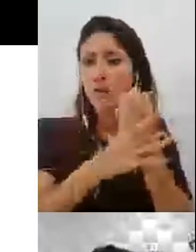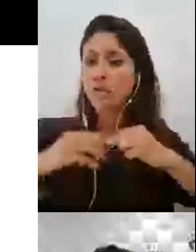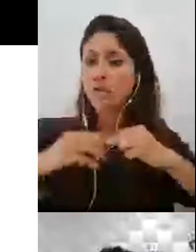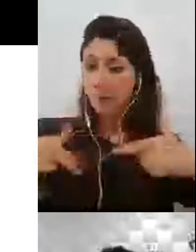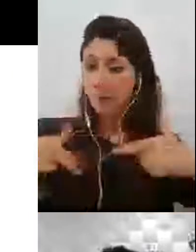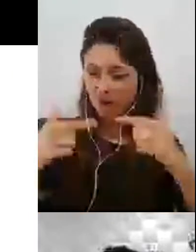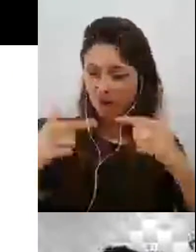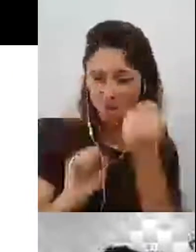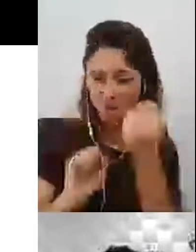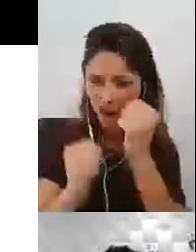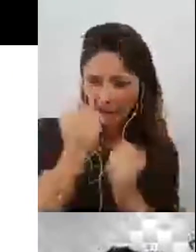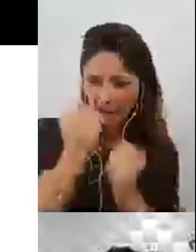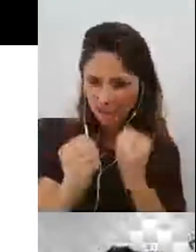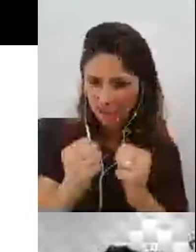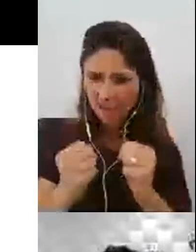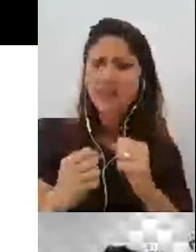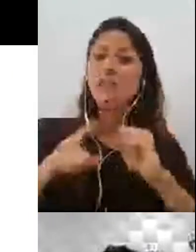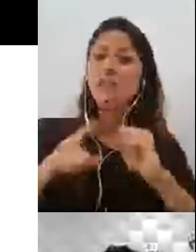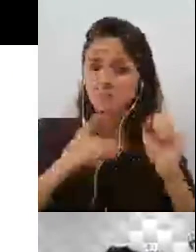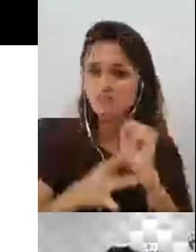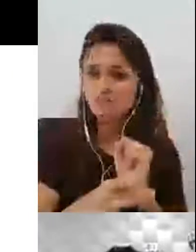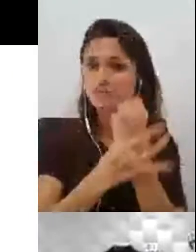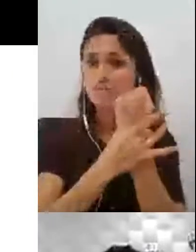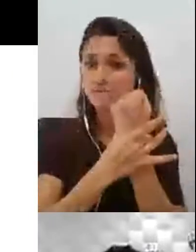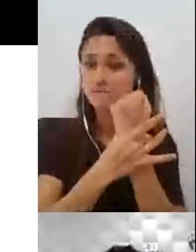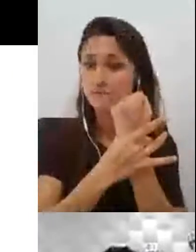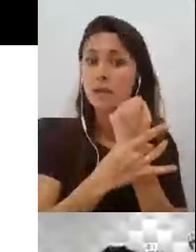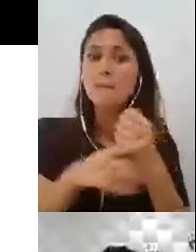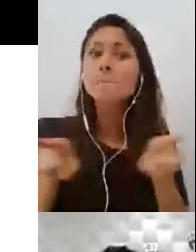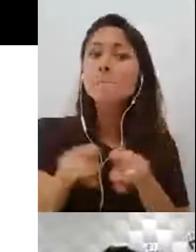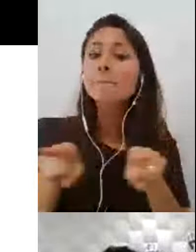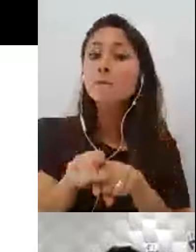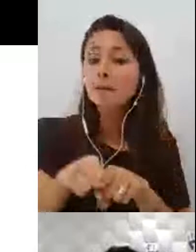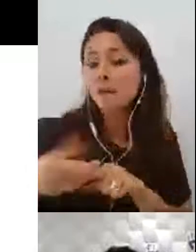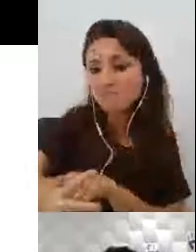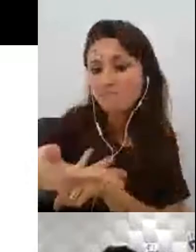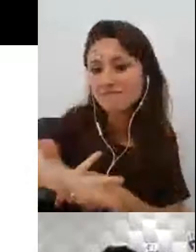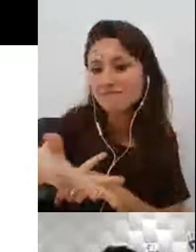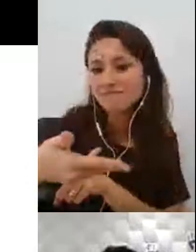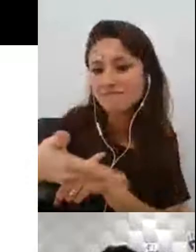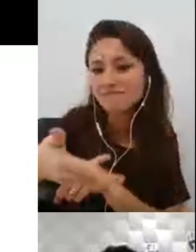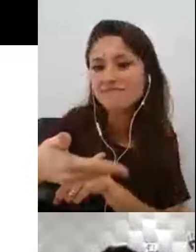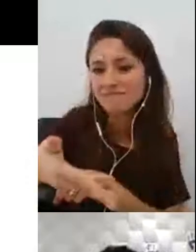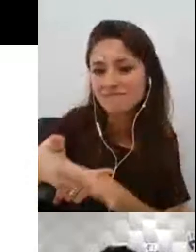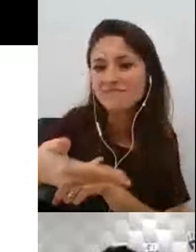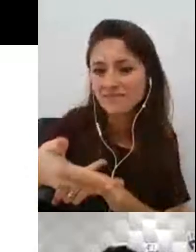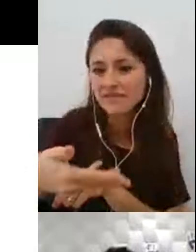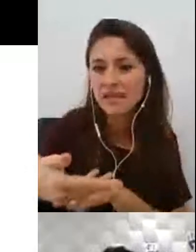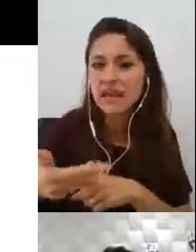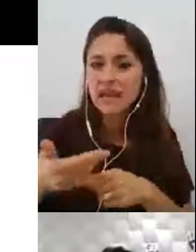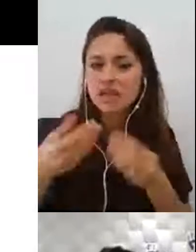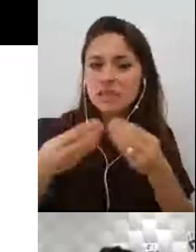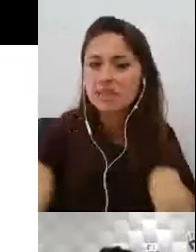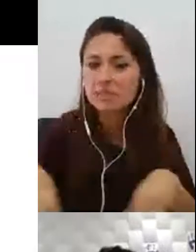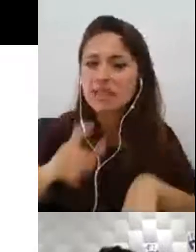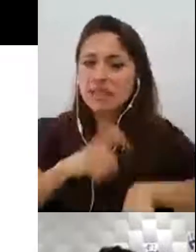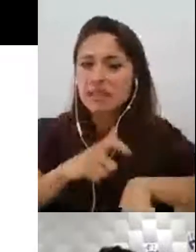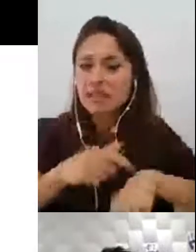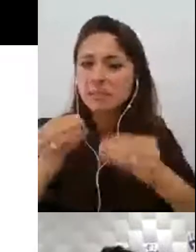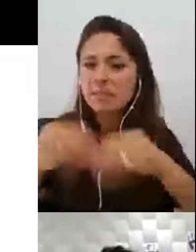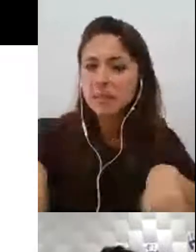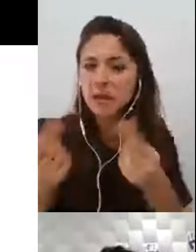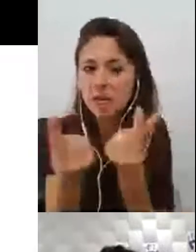momento certo, para que eu consiga realmente ganhar agilidade ao longo de todo o processo, reduzir desperdícios na cadeia